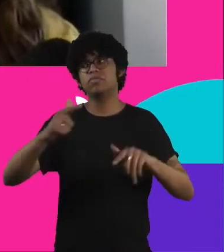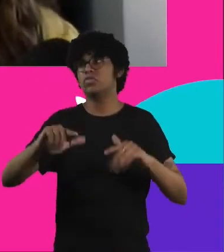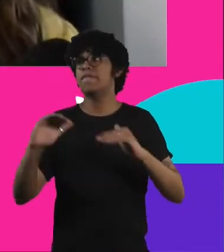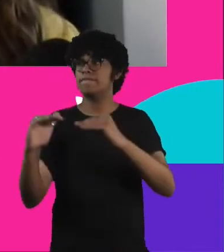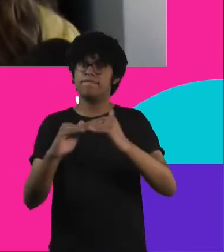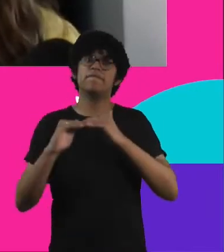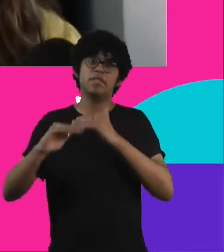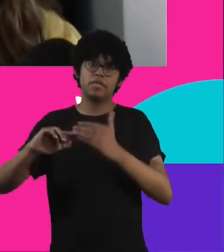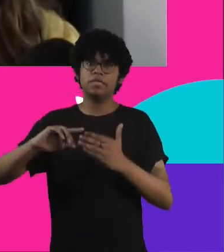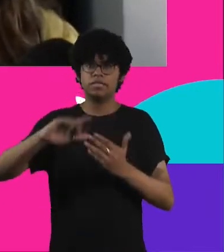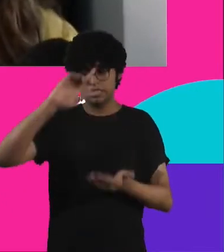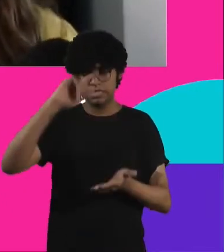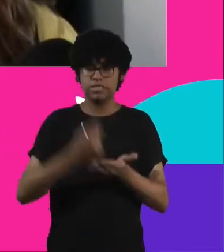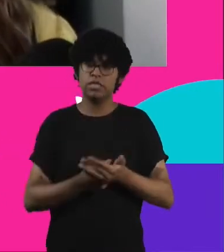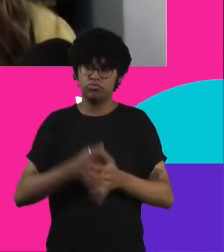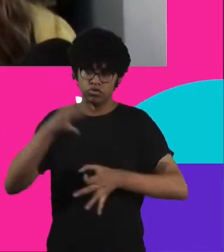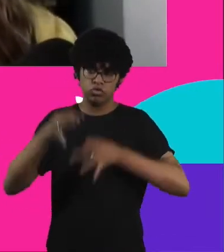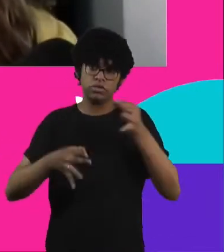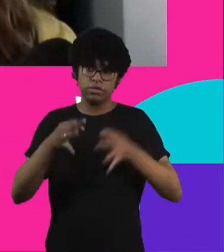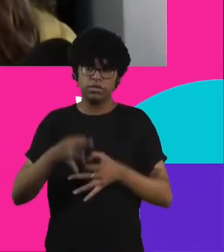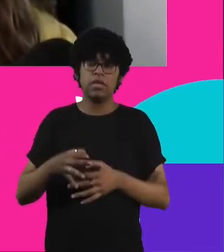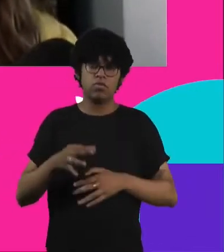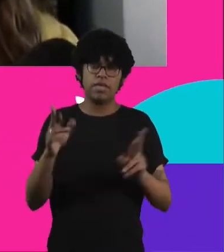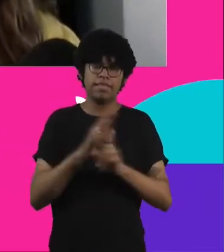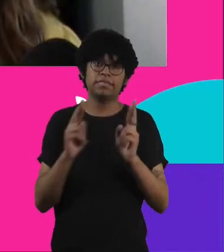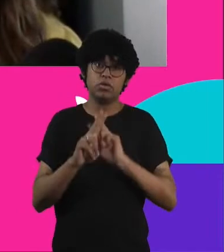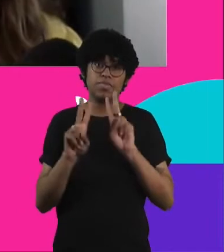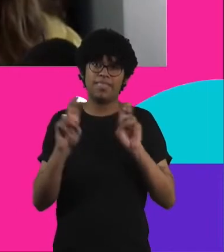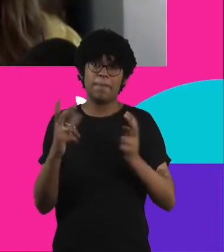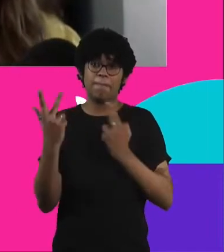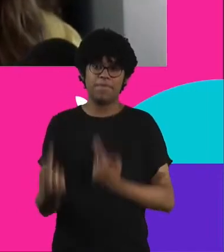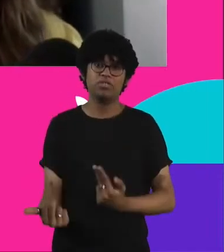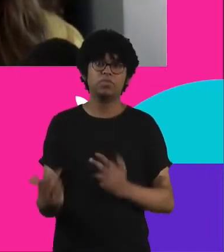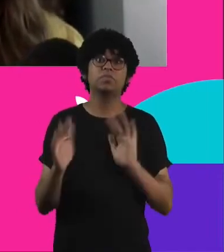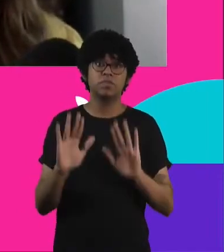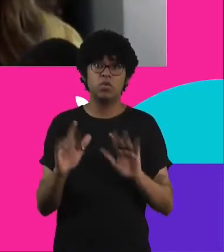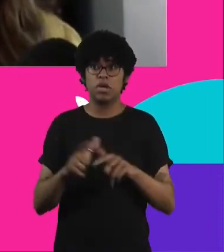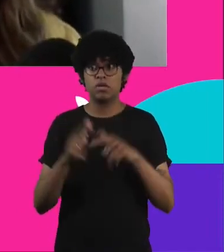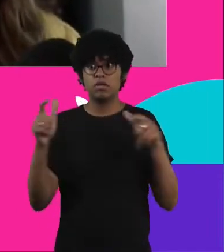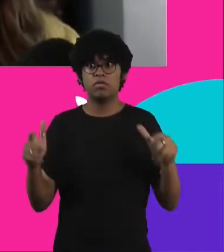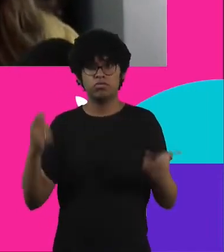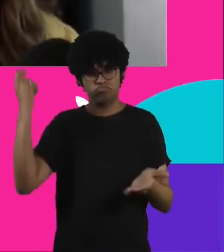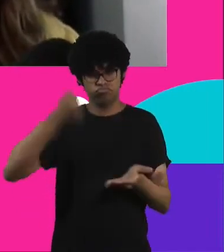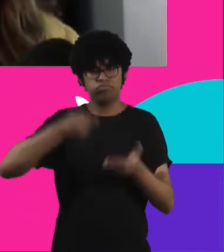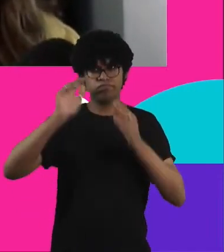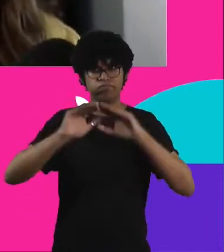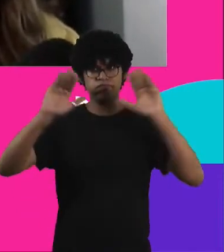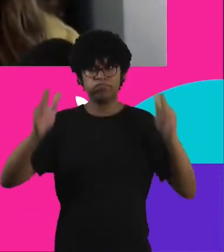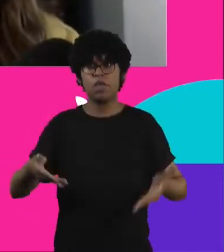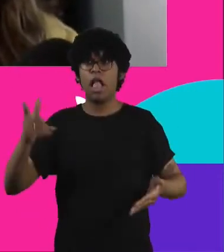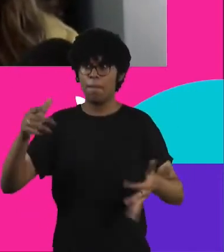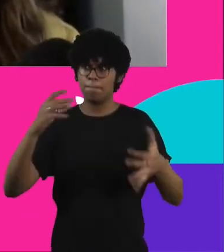decisões judiciais relacionadas à mesma matéria. Então, se os grandes tribunais que tem esse poder vinculativo tão